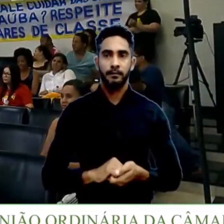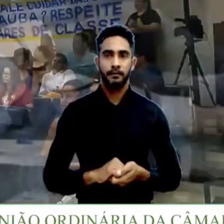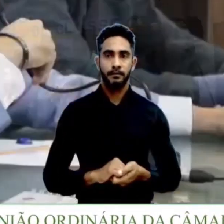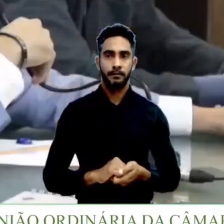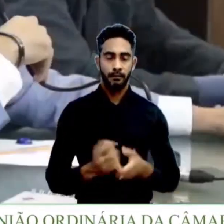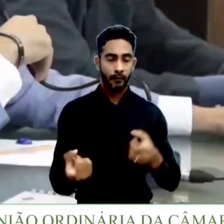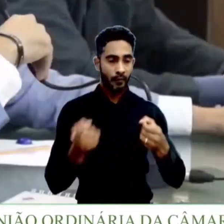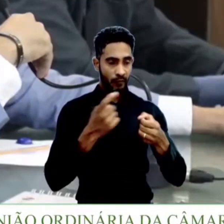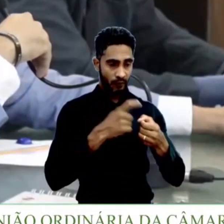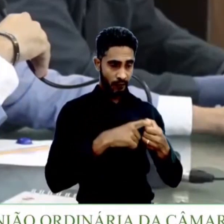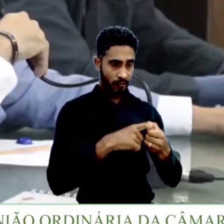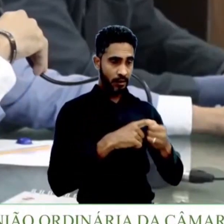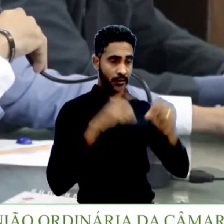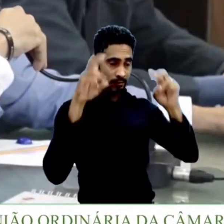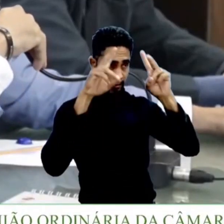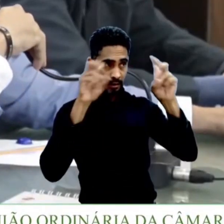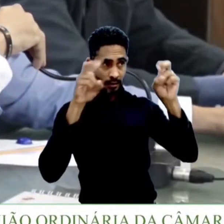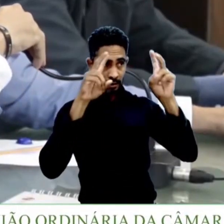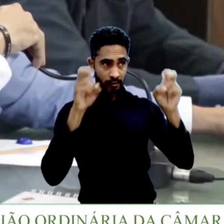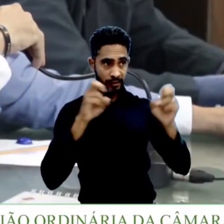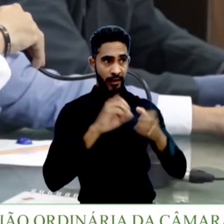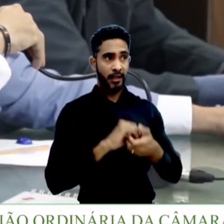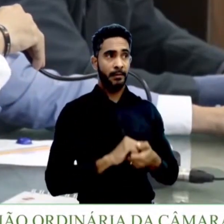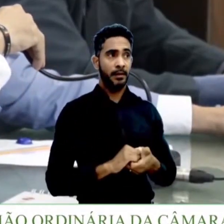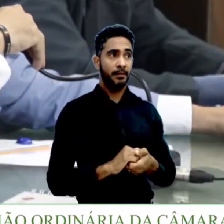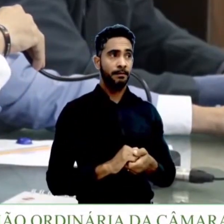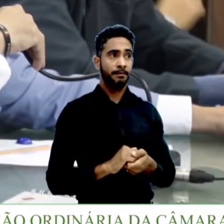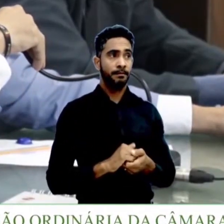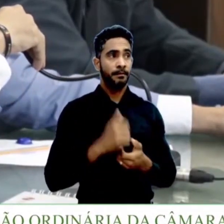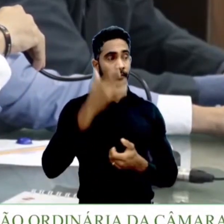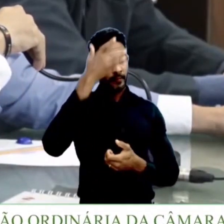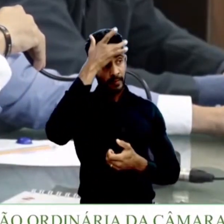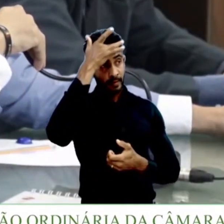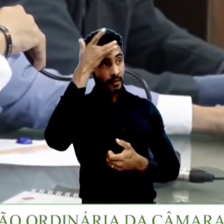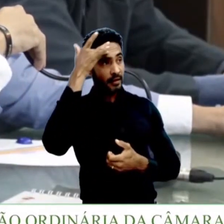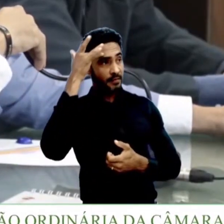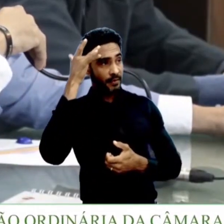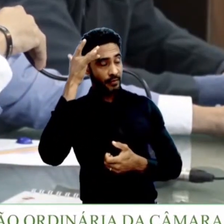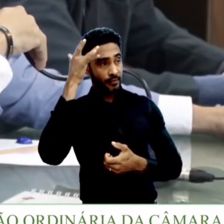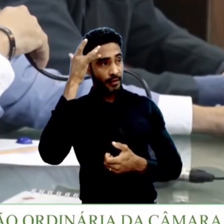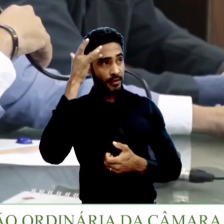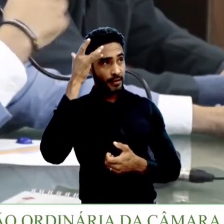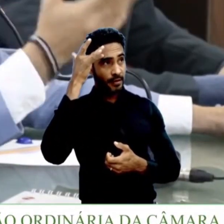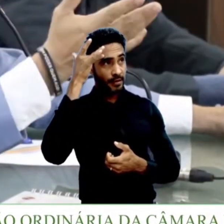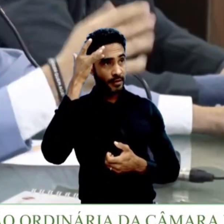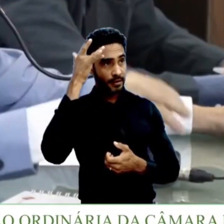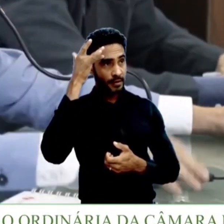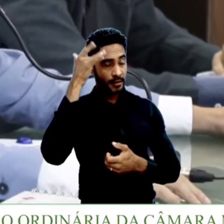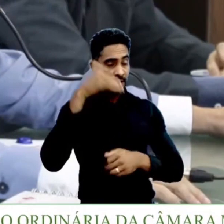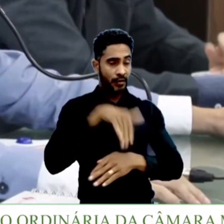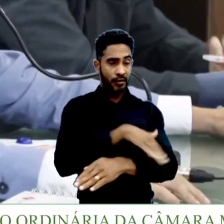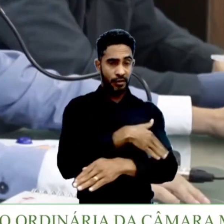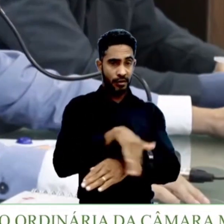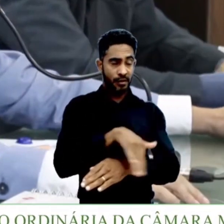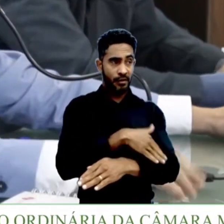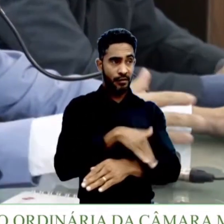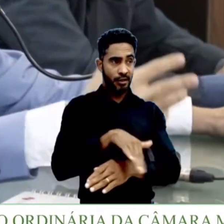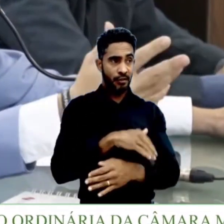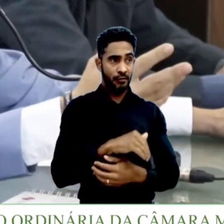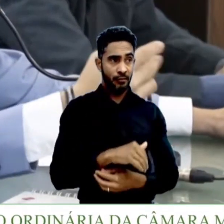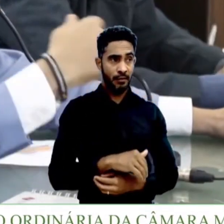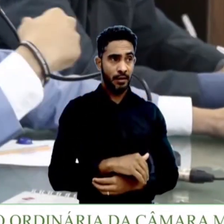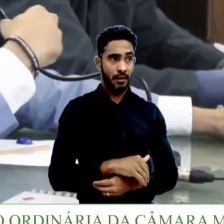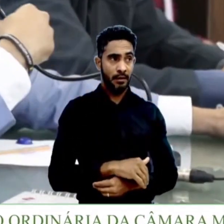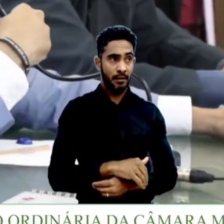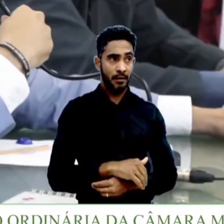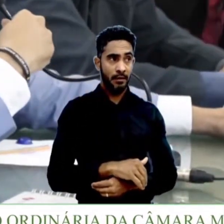Agora, voltando aqui no tema aqui, sobre os moradores, né, bora dizer, né, são moradores de rua, porque fizeram da rua